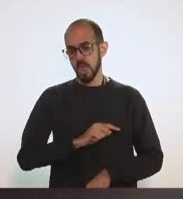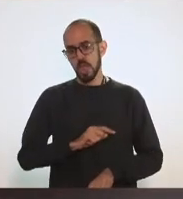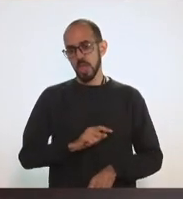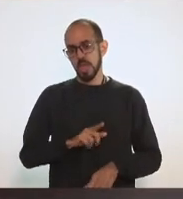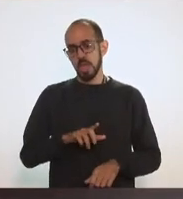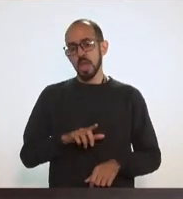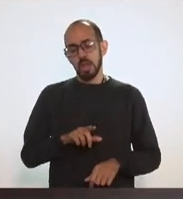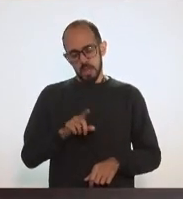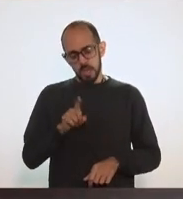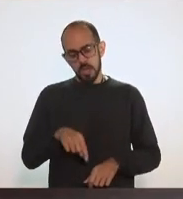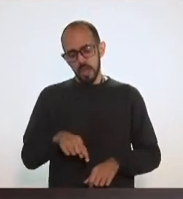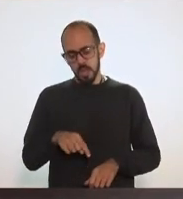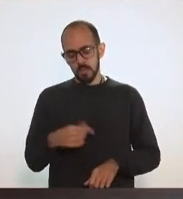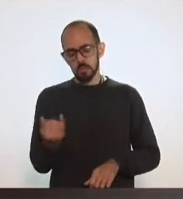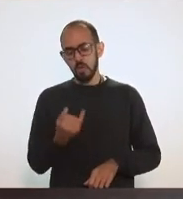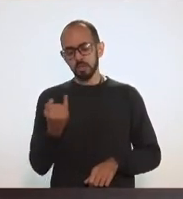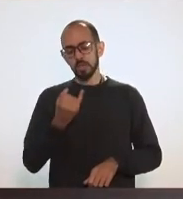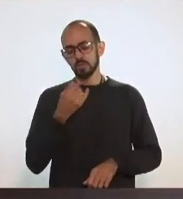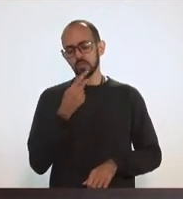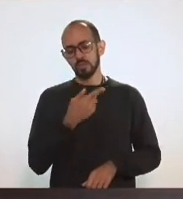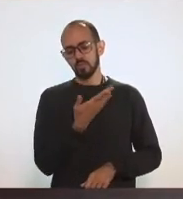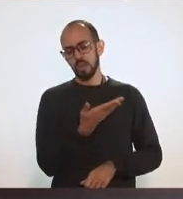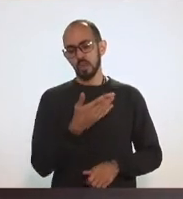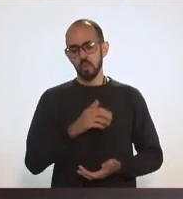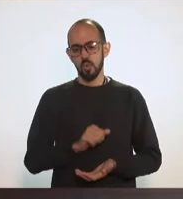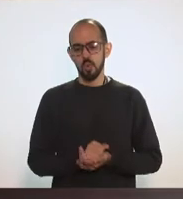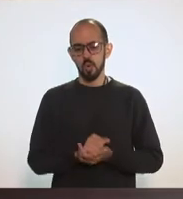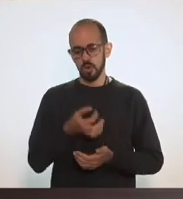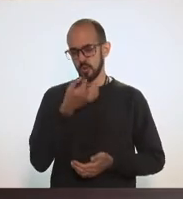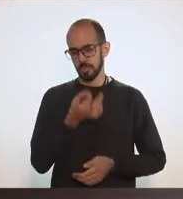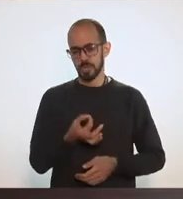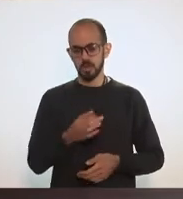essa colocação. E aí eu faço até uma pergunta,